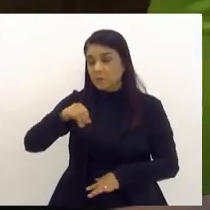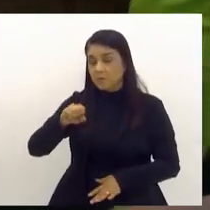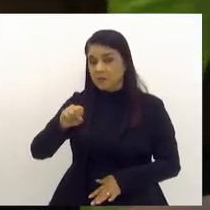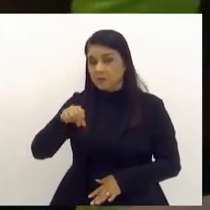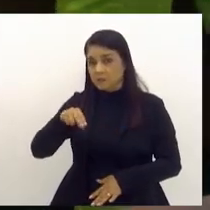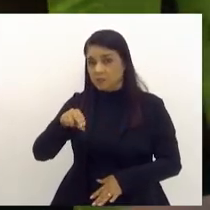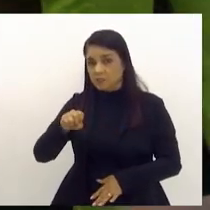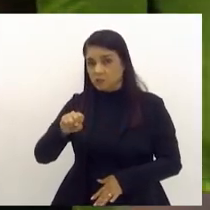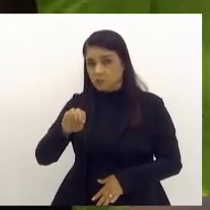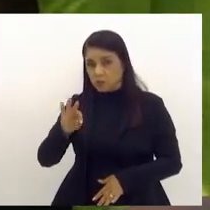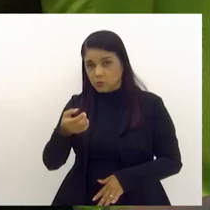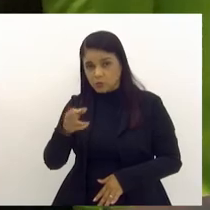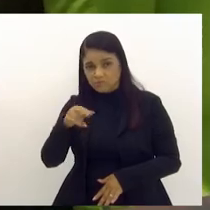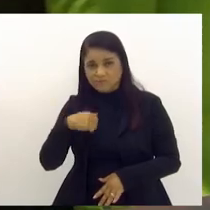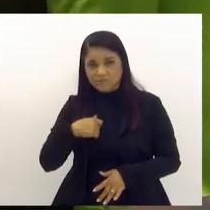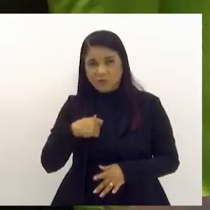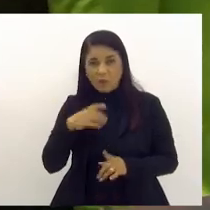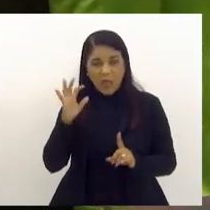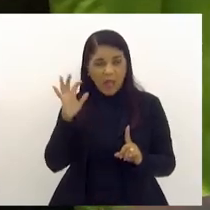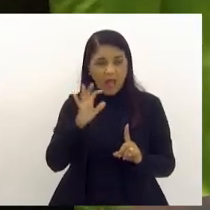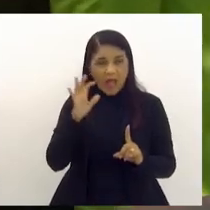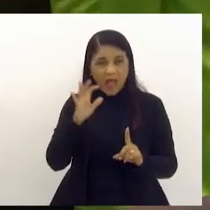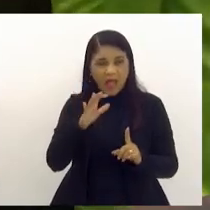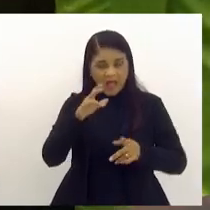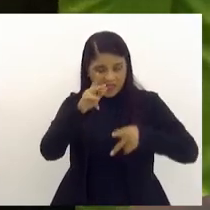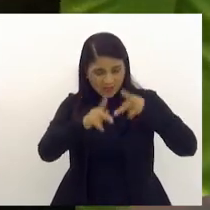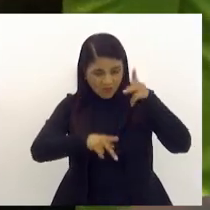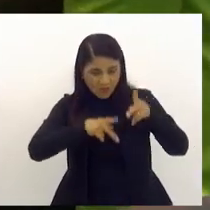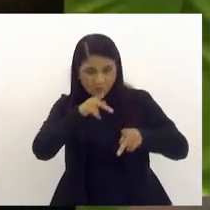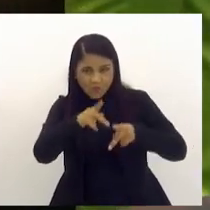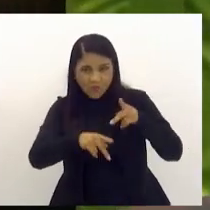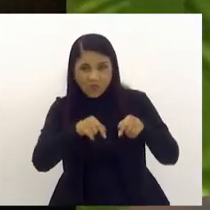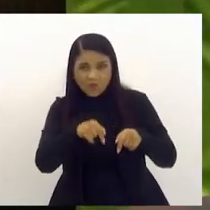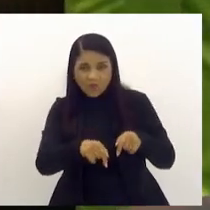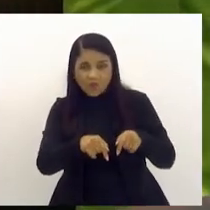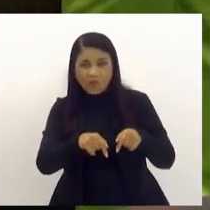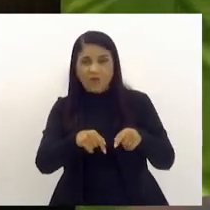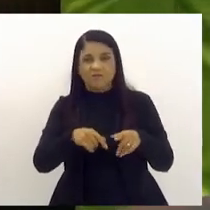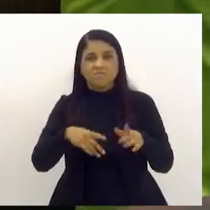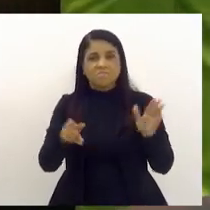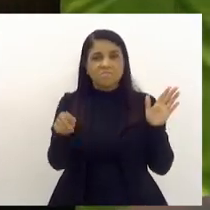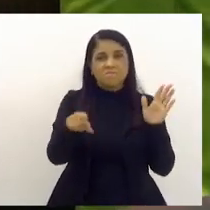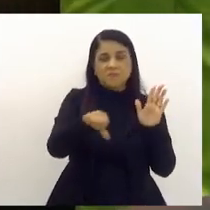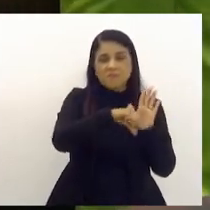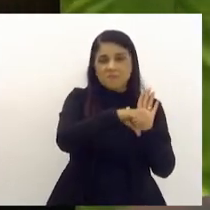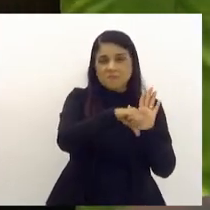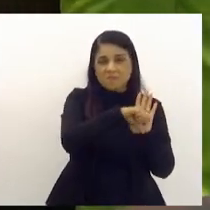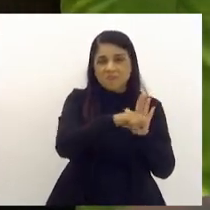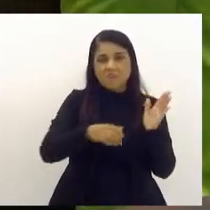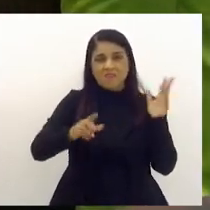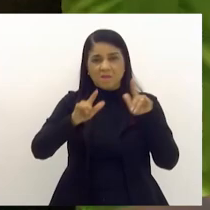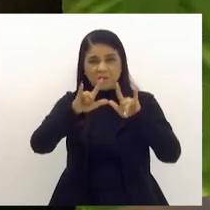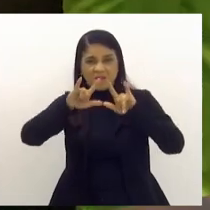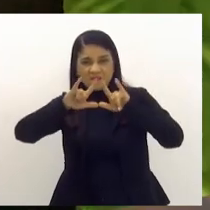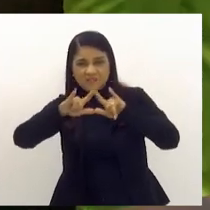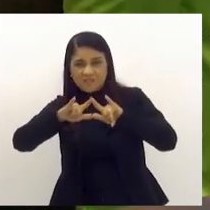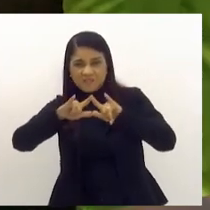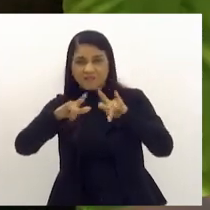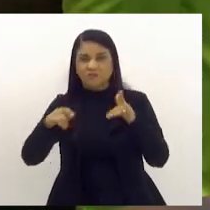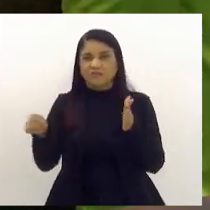sendo aterrorizadas por traficantes e milicianos. Pau que dá em Chico, dá em Francisco